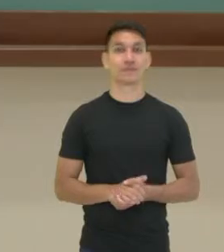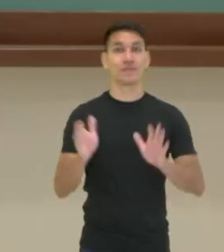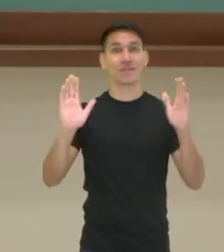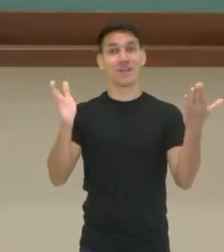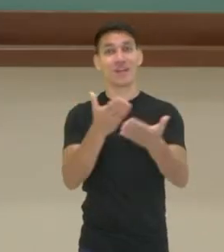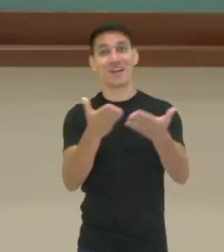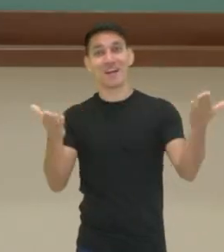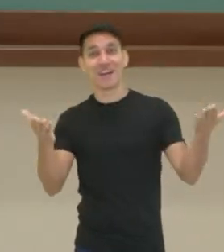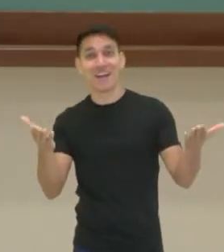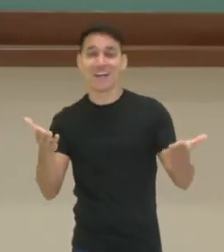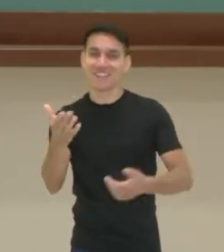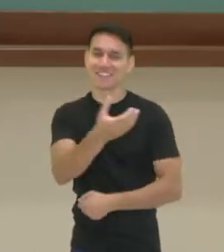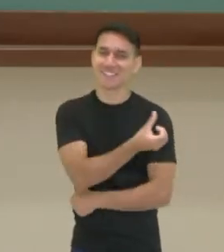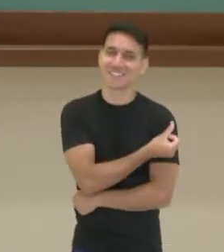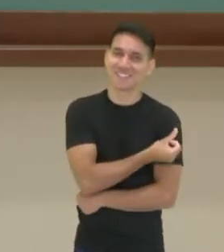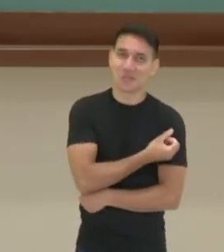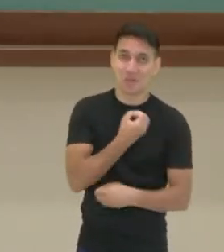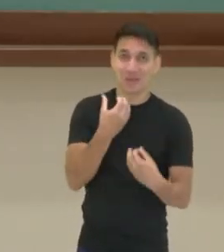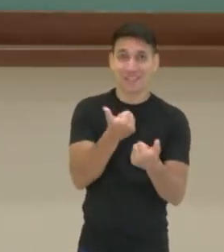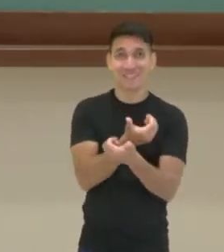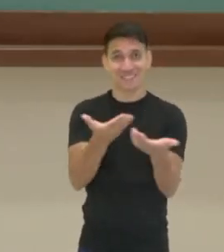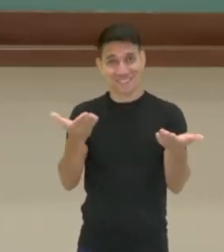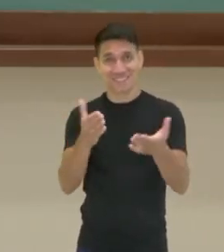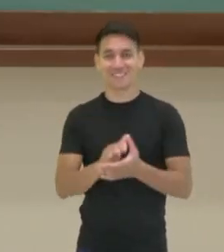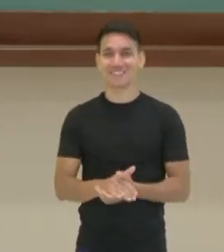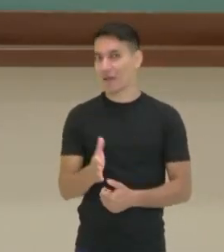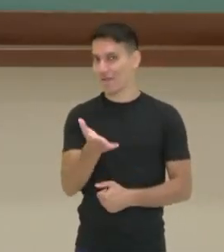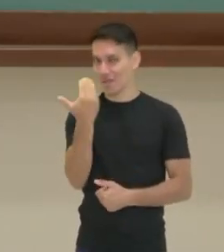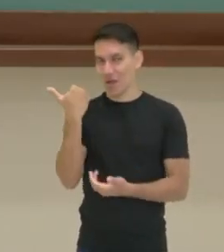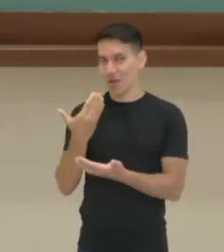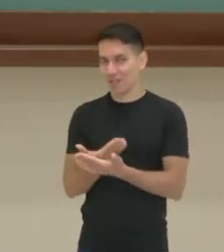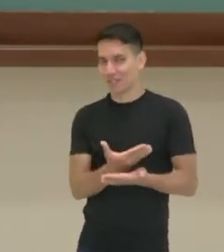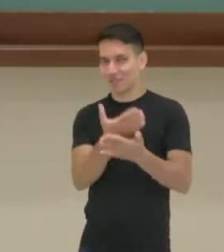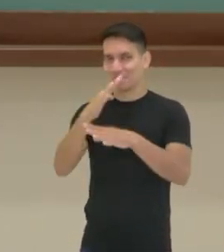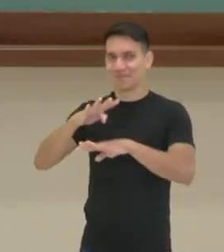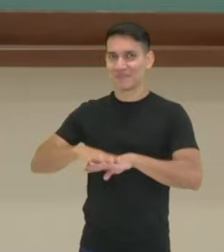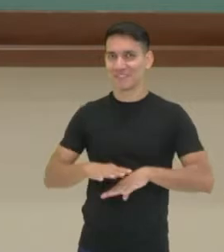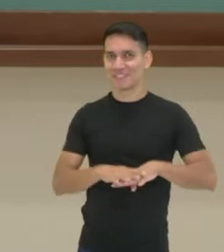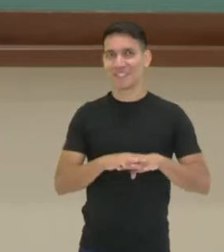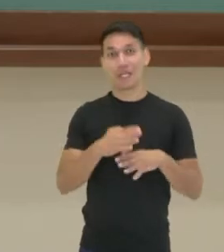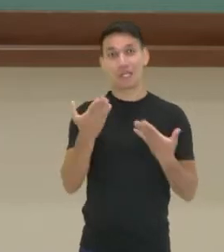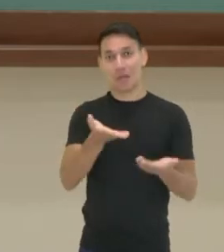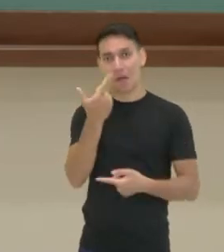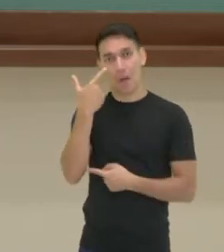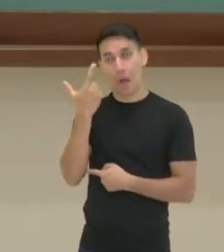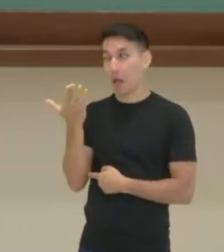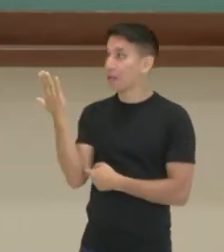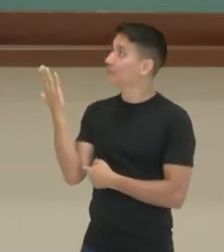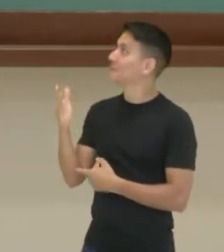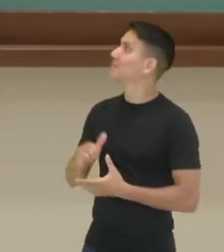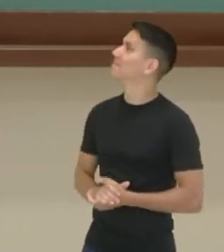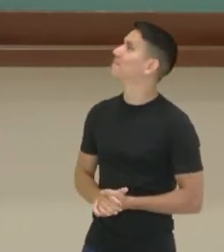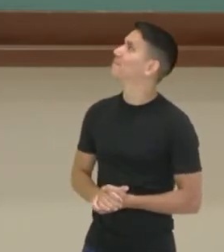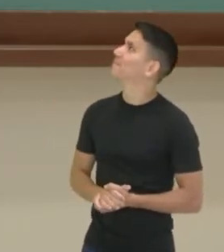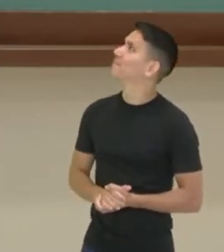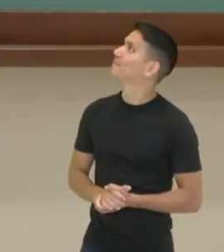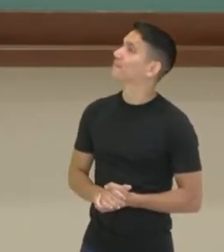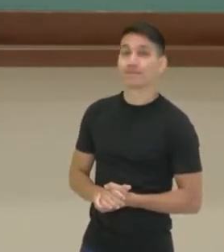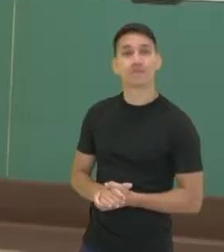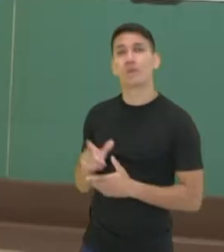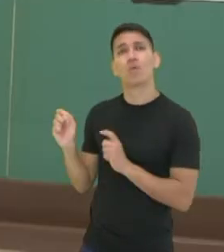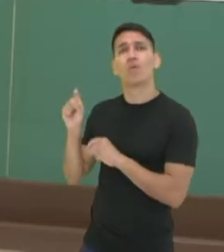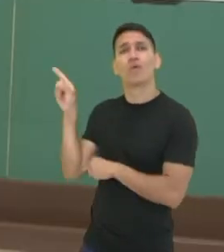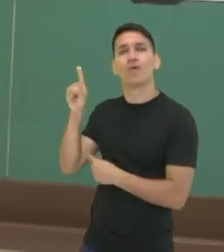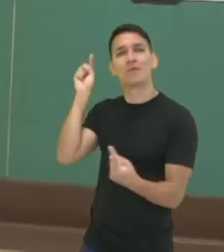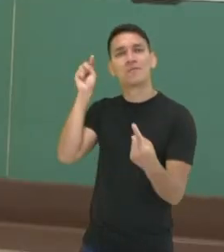E aí, galerinha do sexto ano, tudo bem com vocês? Vamos lá estudar um pouquinho de matemática? Então, me acompanhem, hein? Olha só, qual será